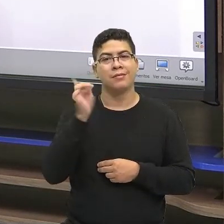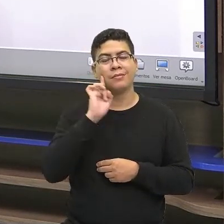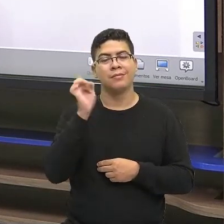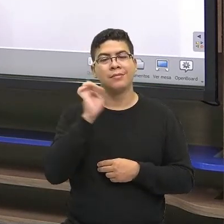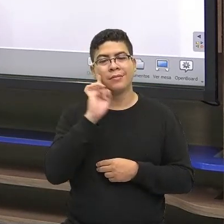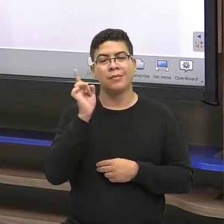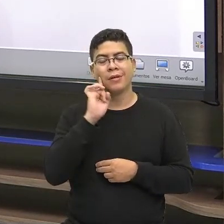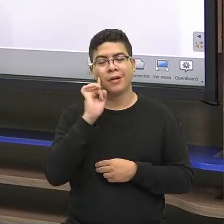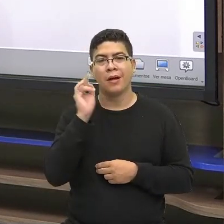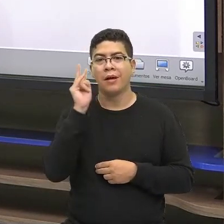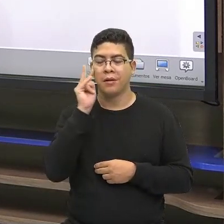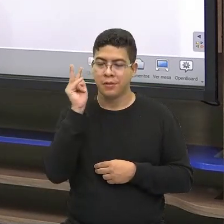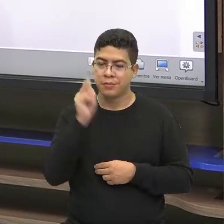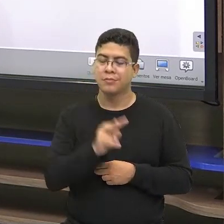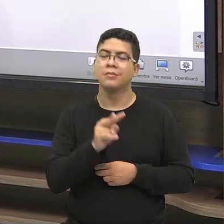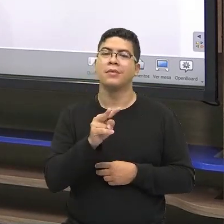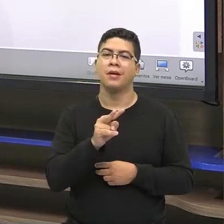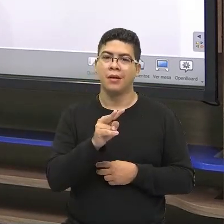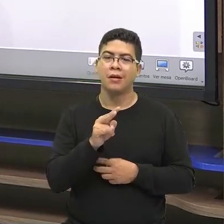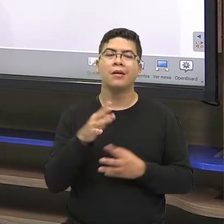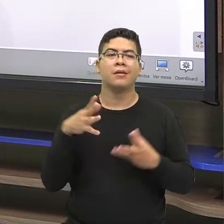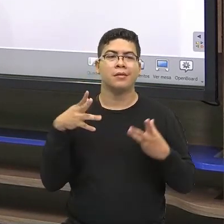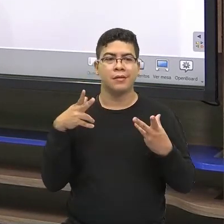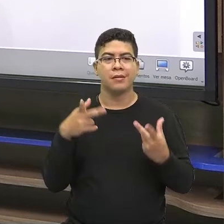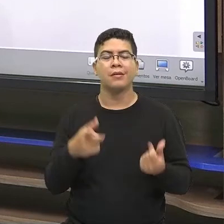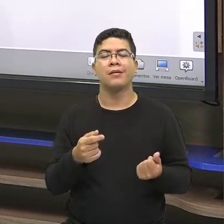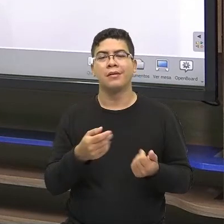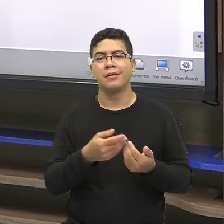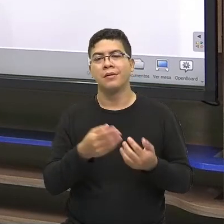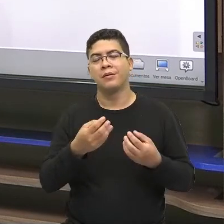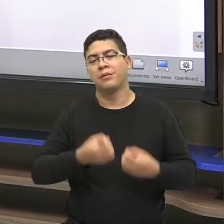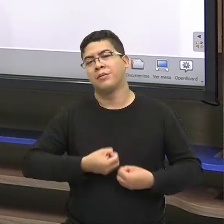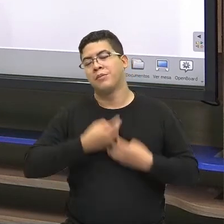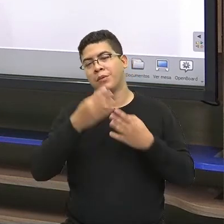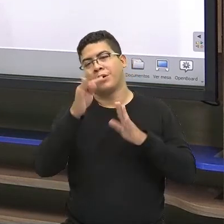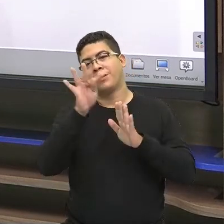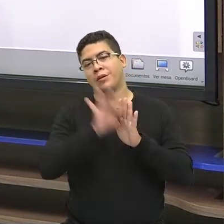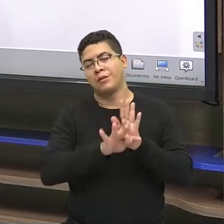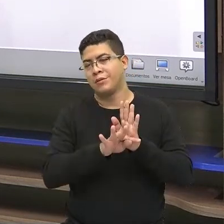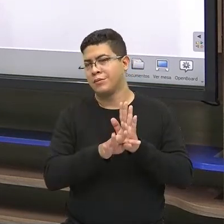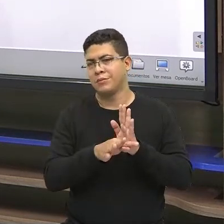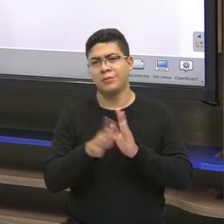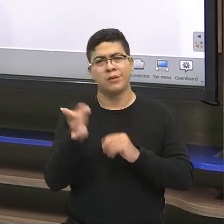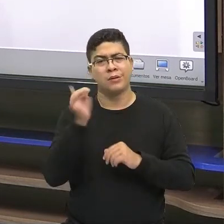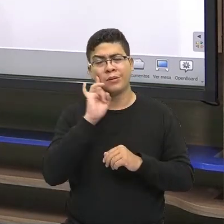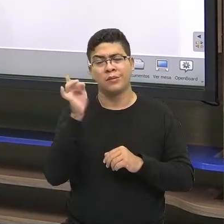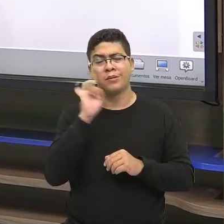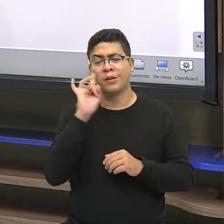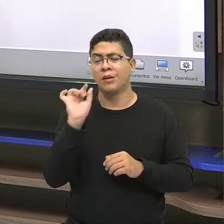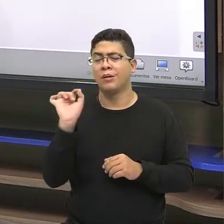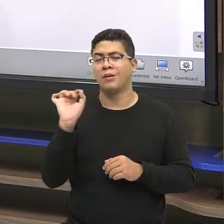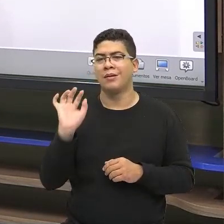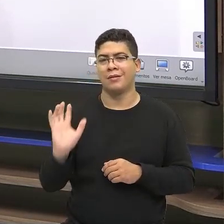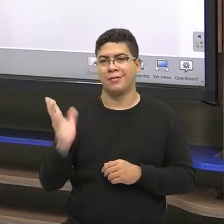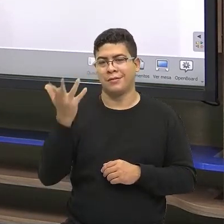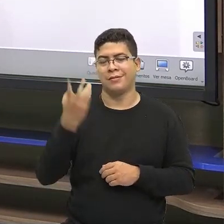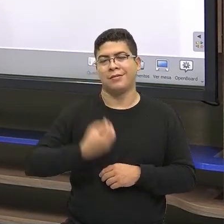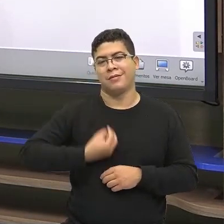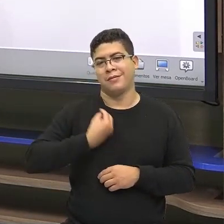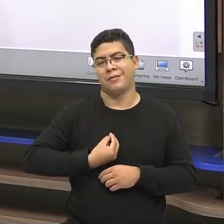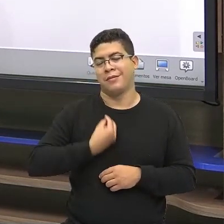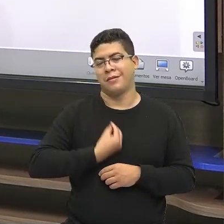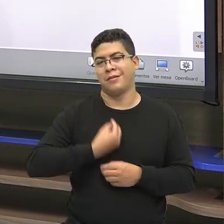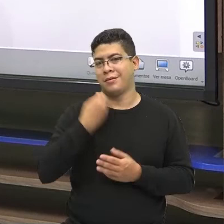dia, que ele observava, colocava em seus poemas o seu cotidiano, a sua vida, principalmente, né? Como